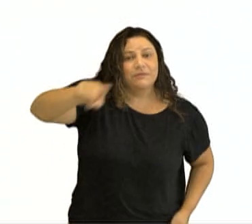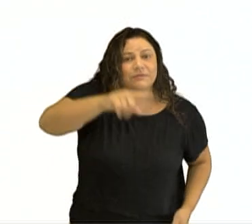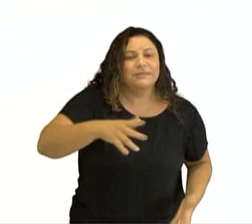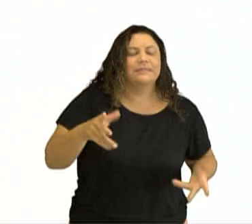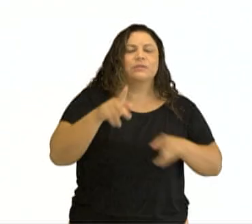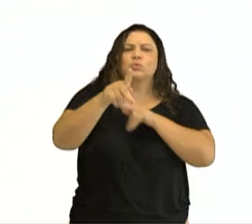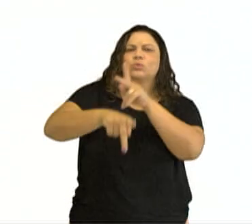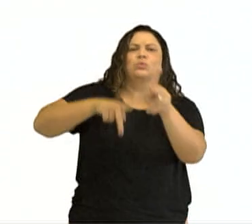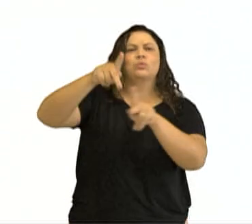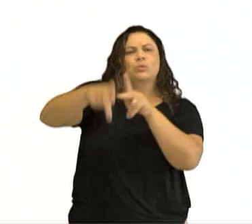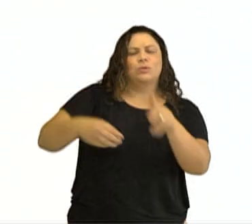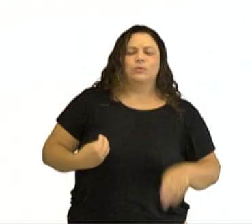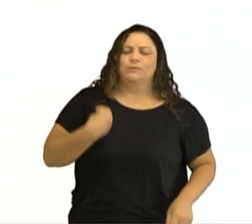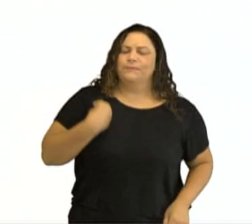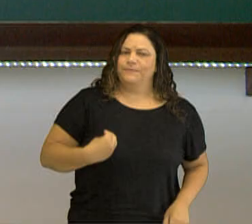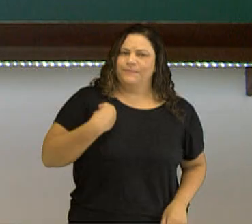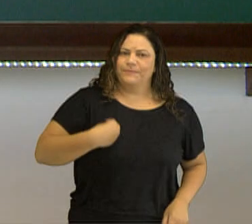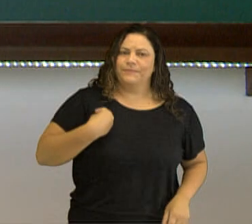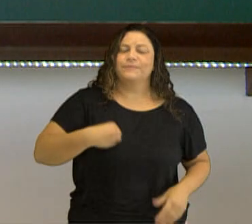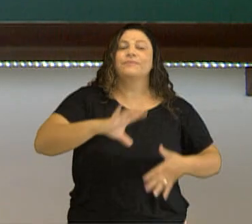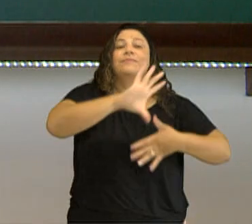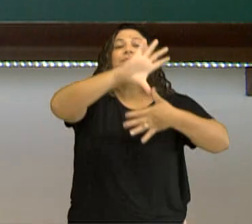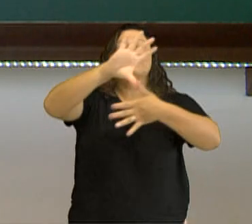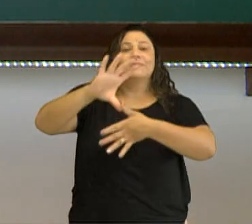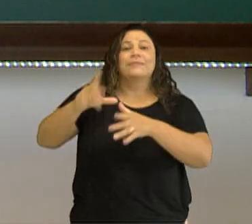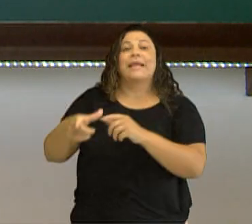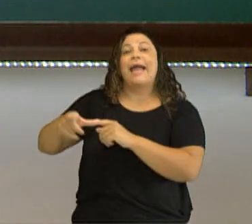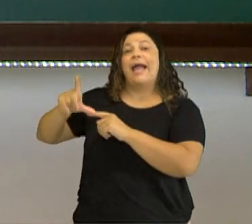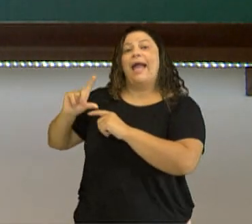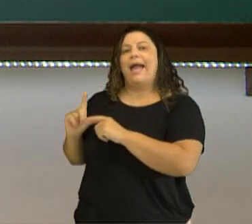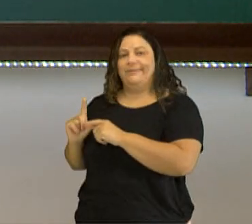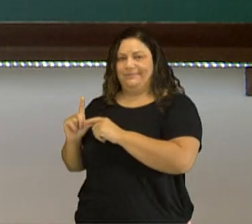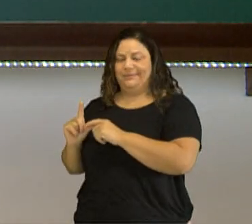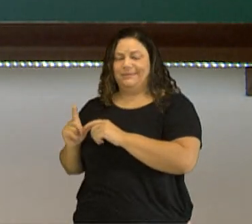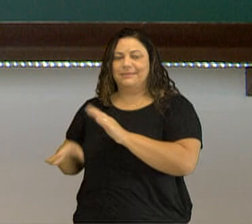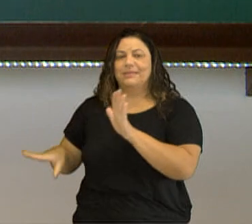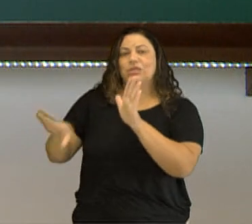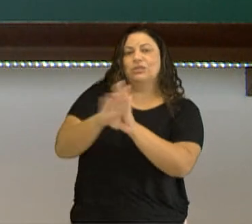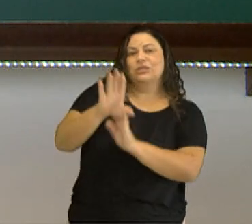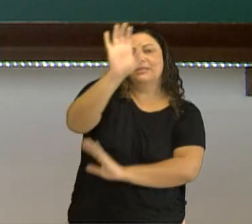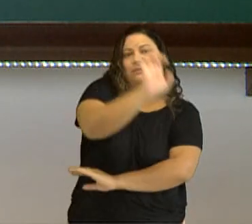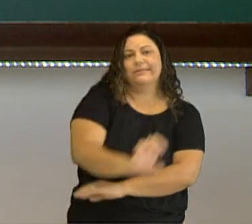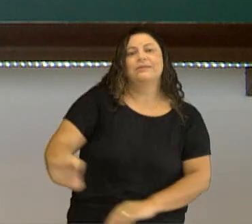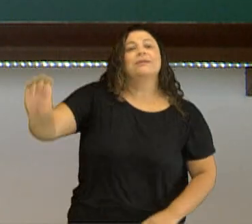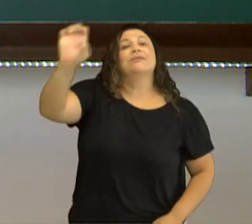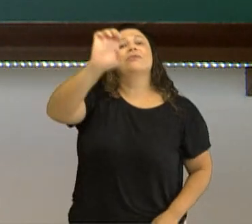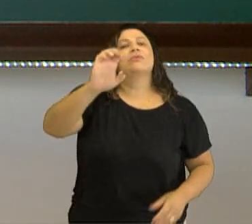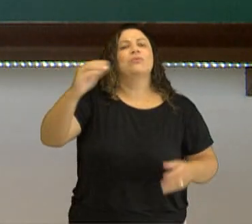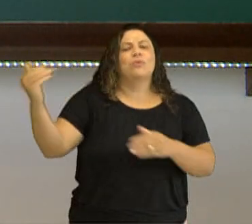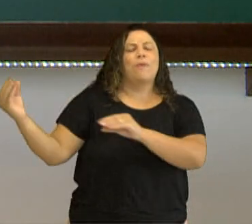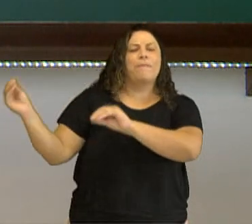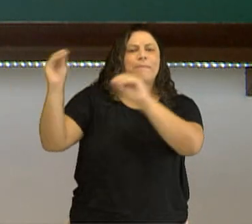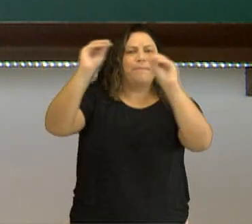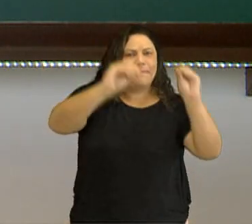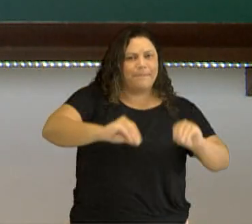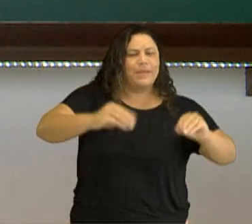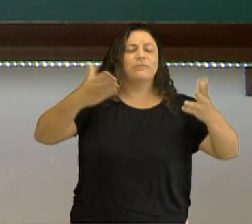os povos que viviam na América antes da chegada dos europeus, nós podemos afirmar